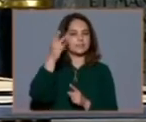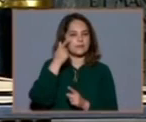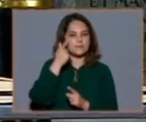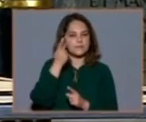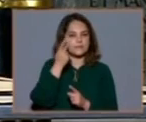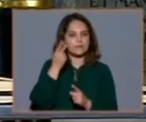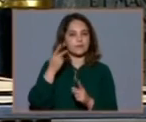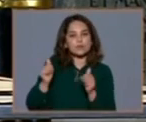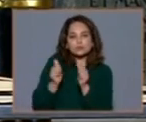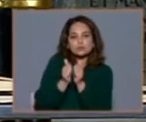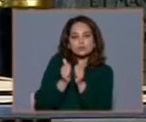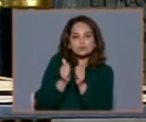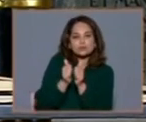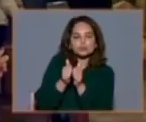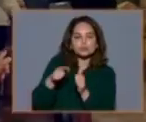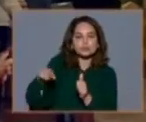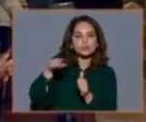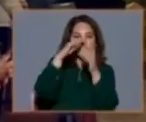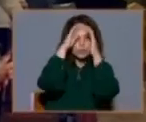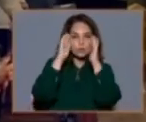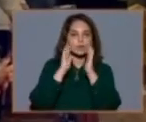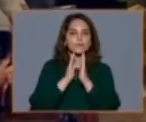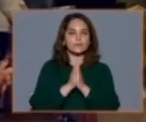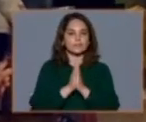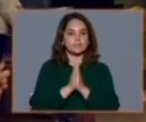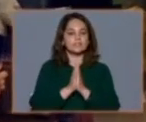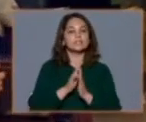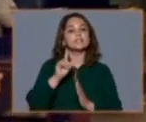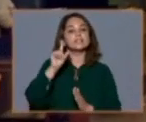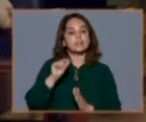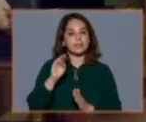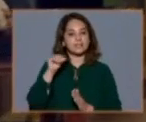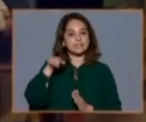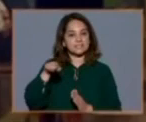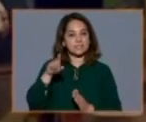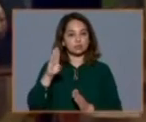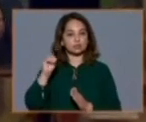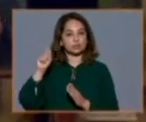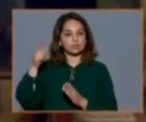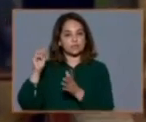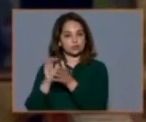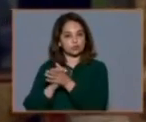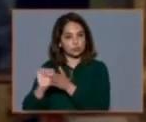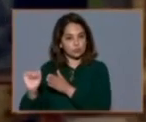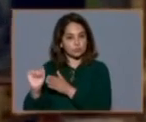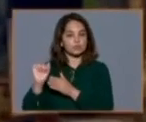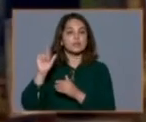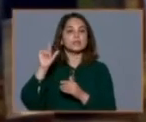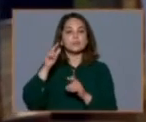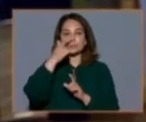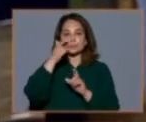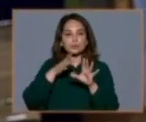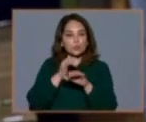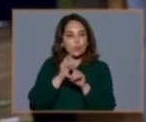vossos eleitos, com a Virgem Santa Maria, Mãe de Deus, São José, seu Esposo, os bem-aventurados